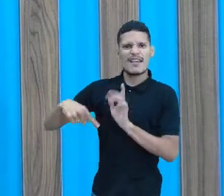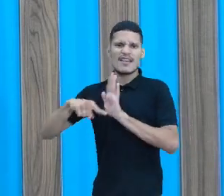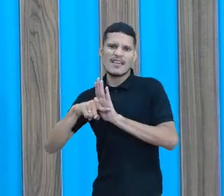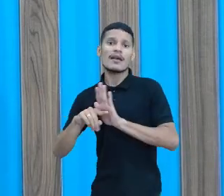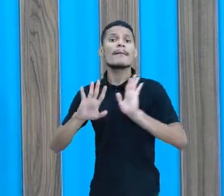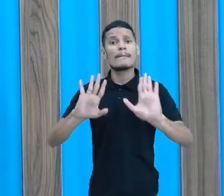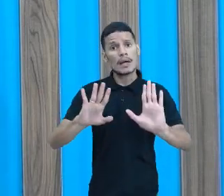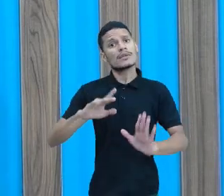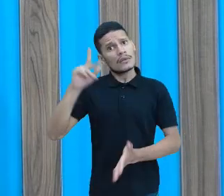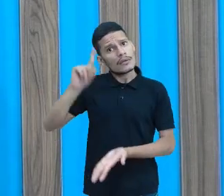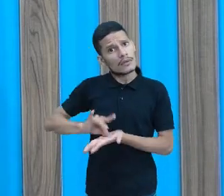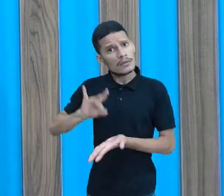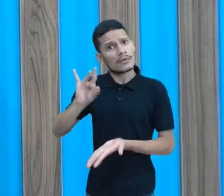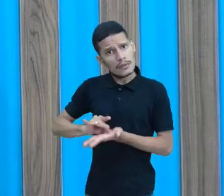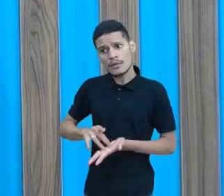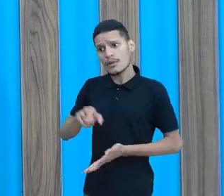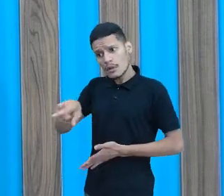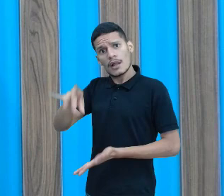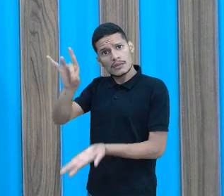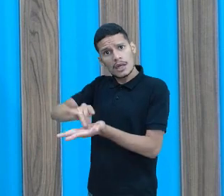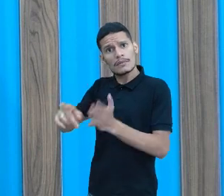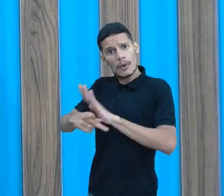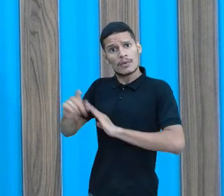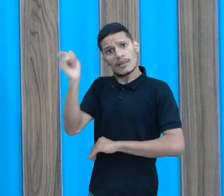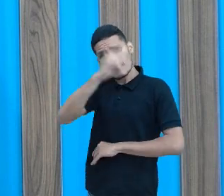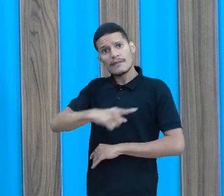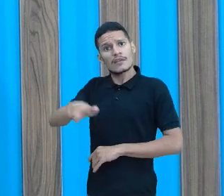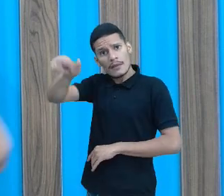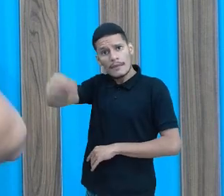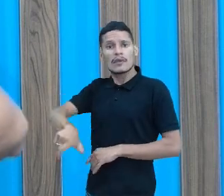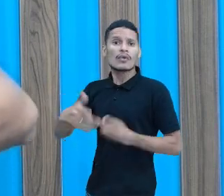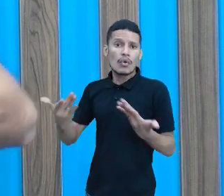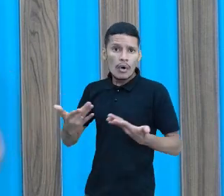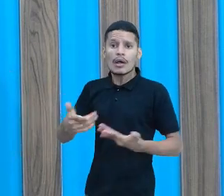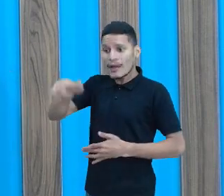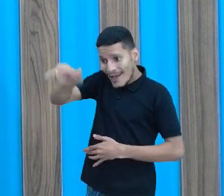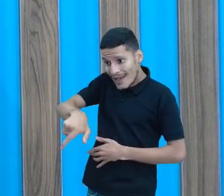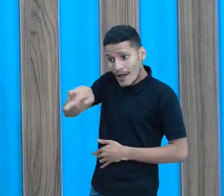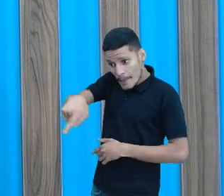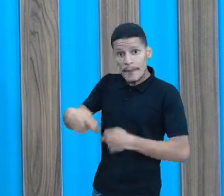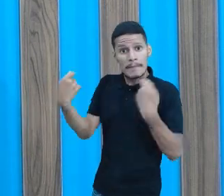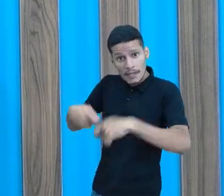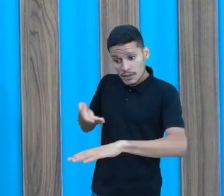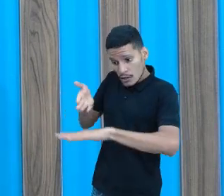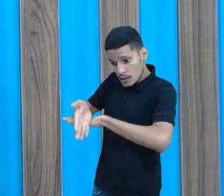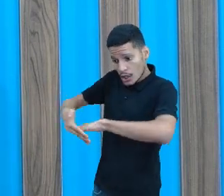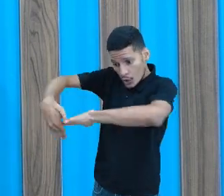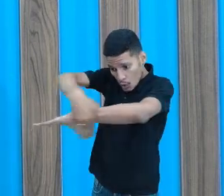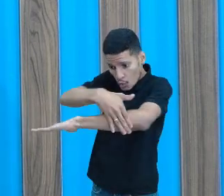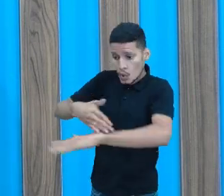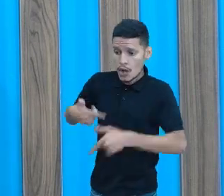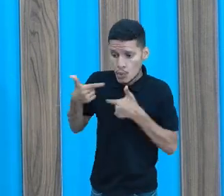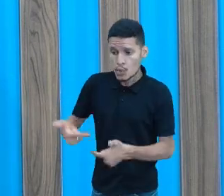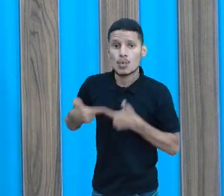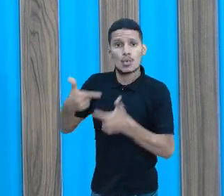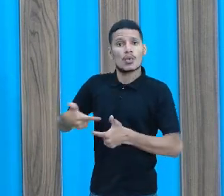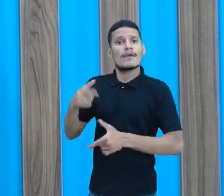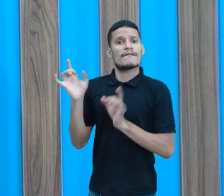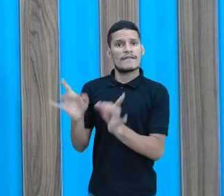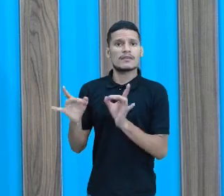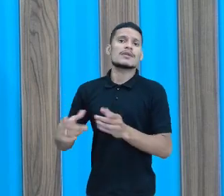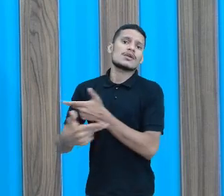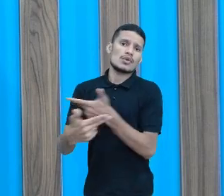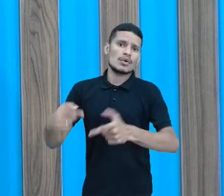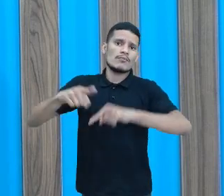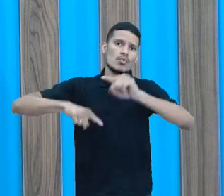ver que a realidade das pessoas está realmente muito difícil e que as pessoas precisam estar na rua, precisam estar batalhando nas ruas para vender